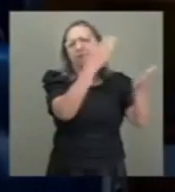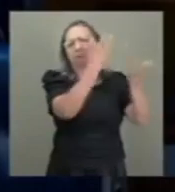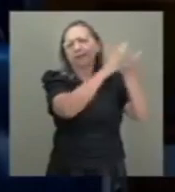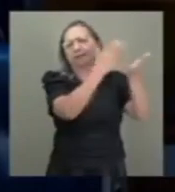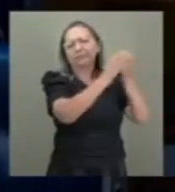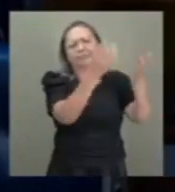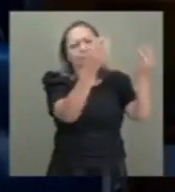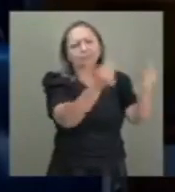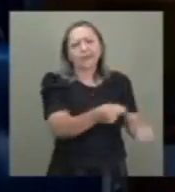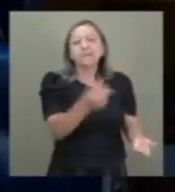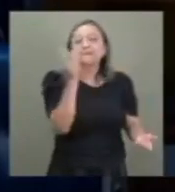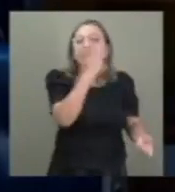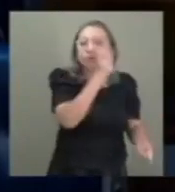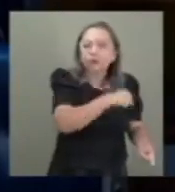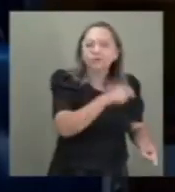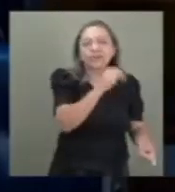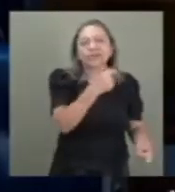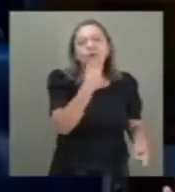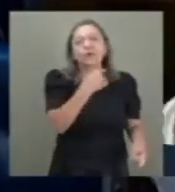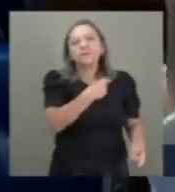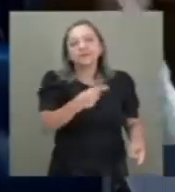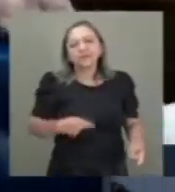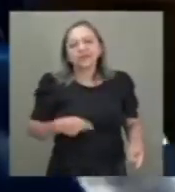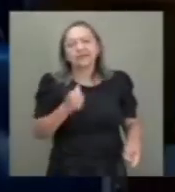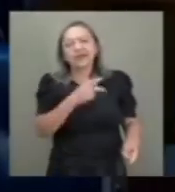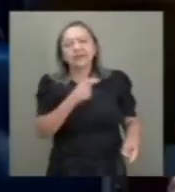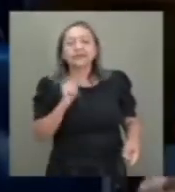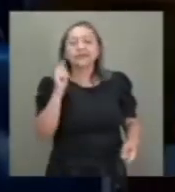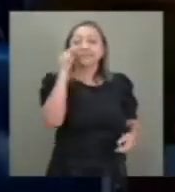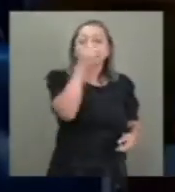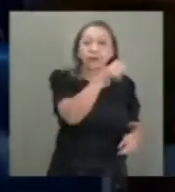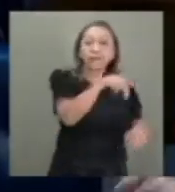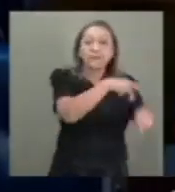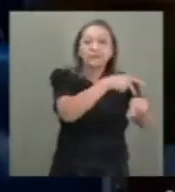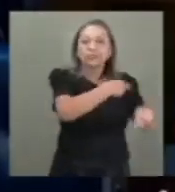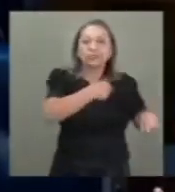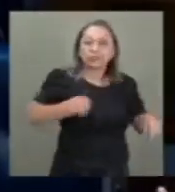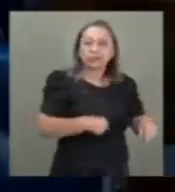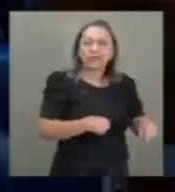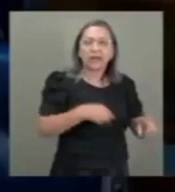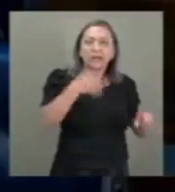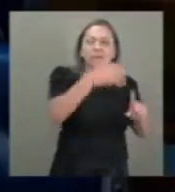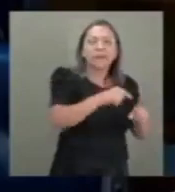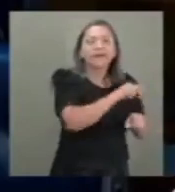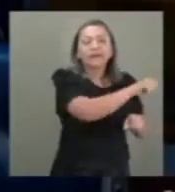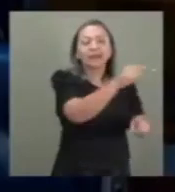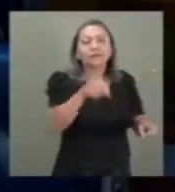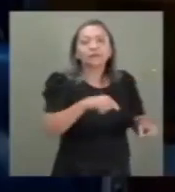não verdadeira que o presidente da Apex foi lá na China falar para aqueles que são